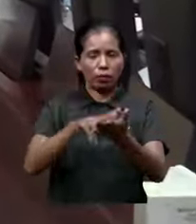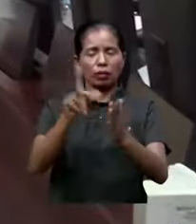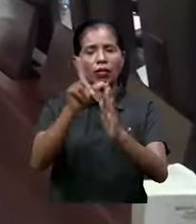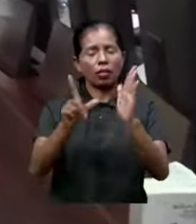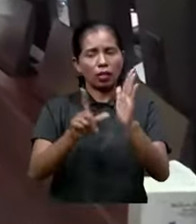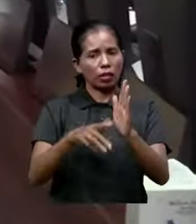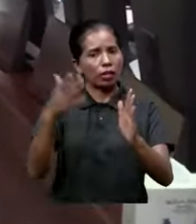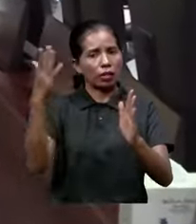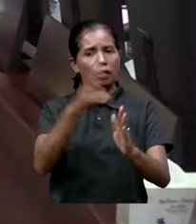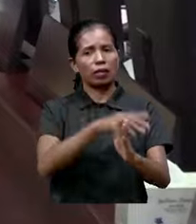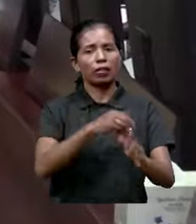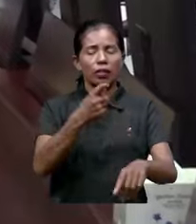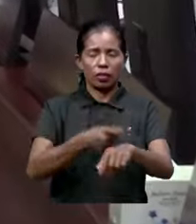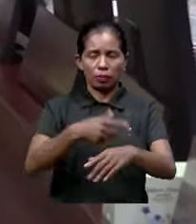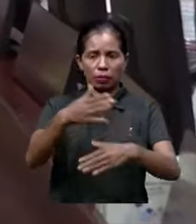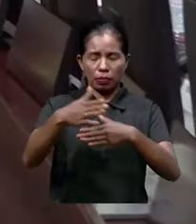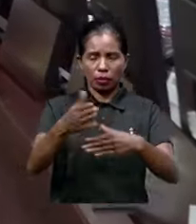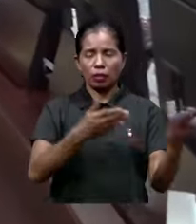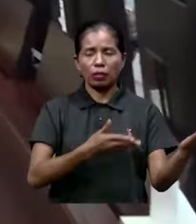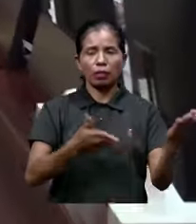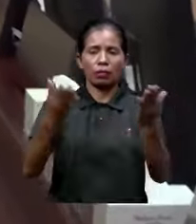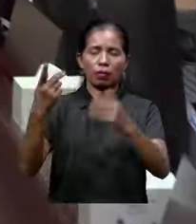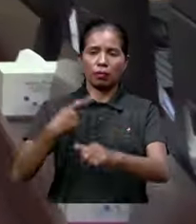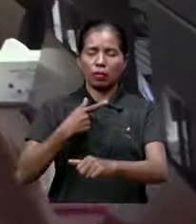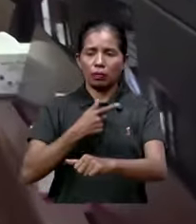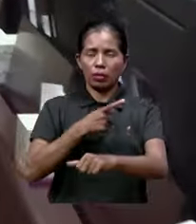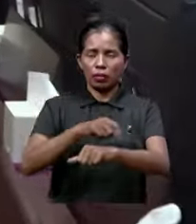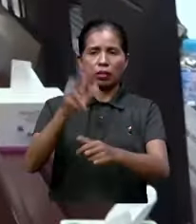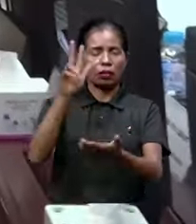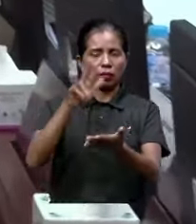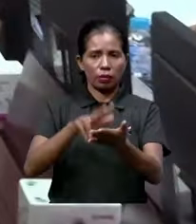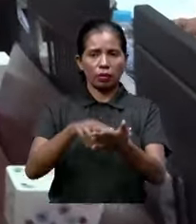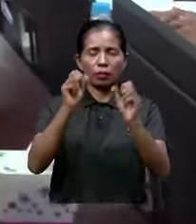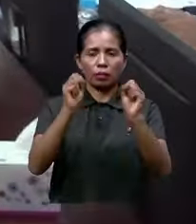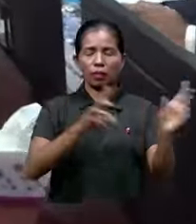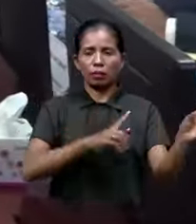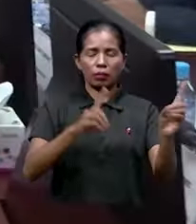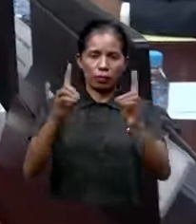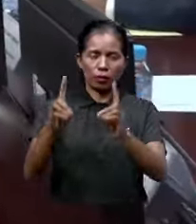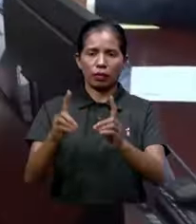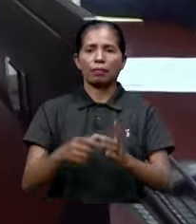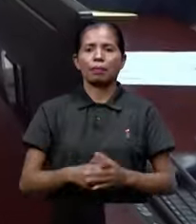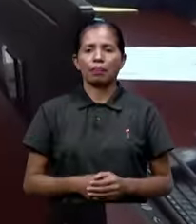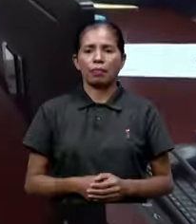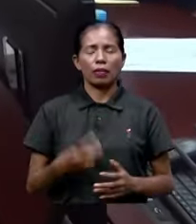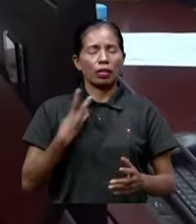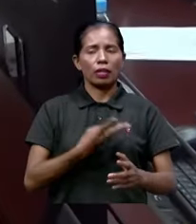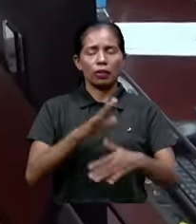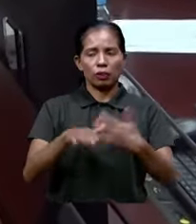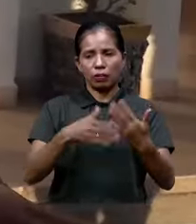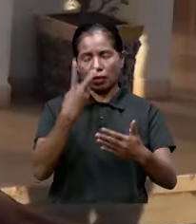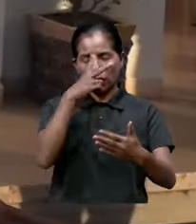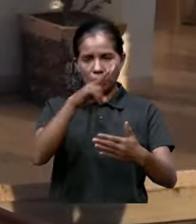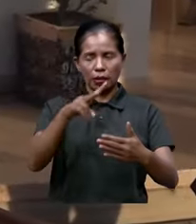né? Nune e a tempo badak se submete ao Parlamento Nacional a que ratifica ou de bela implementa ona. Todo te acompanha, quando o Sr.